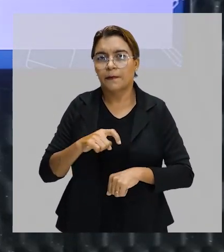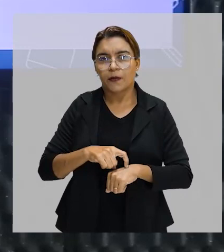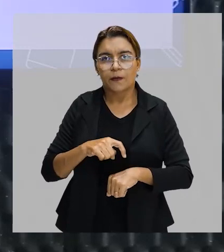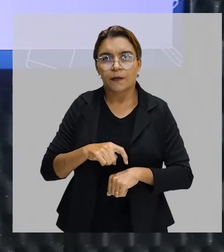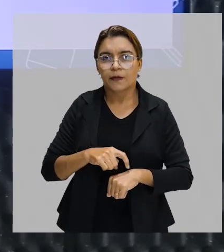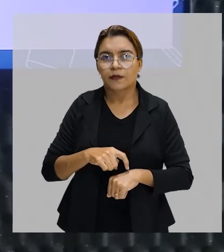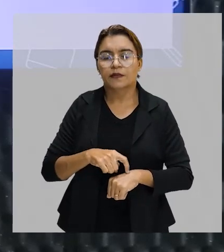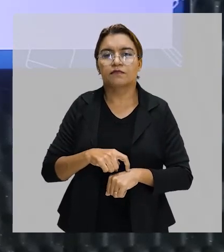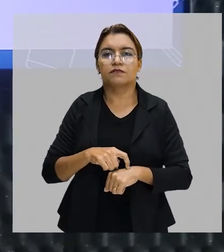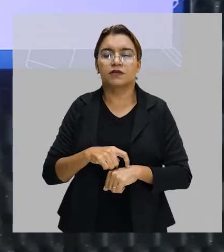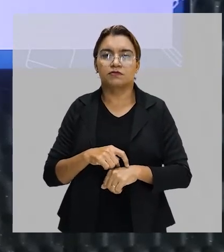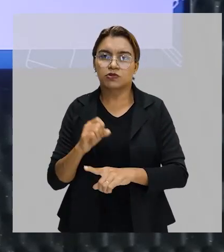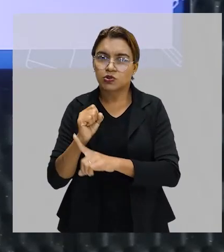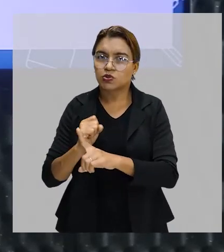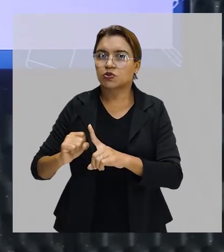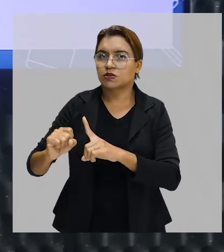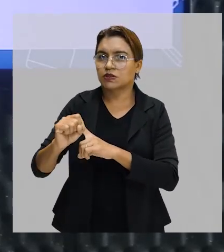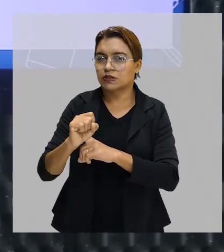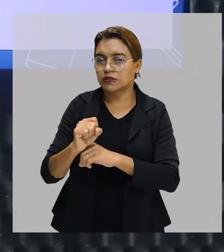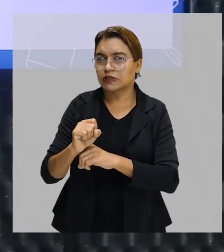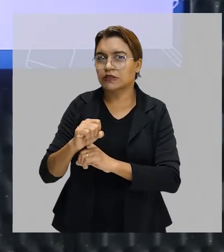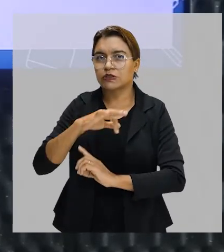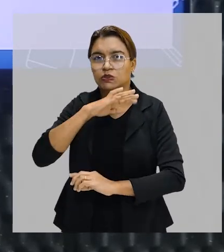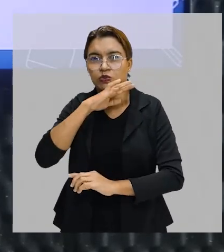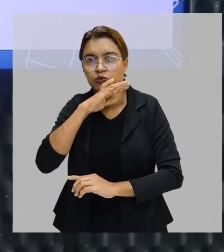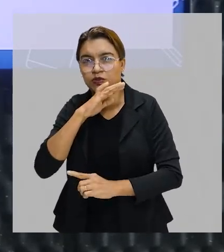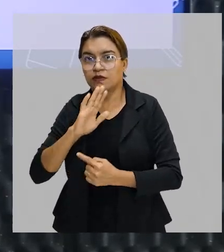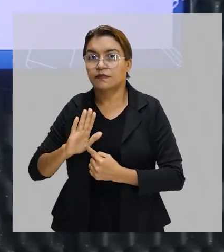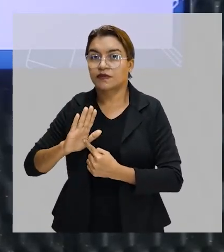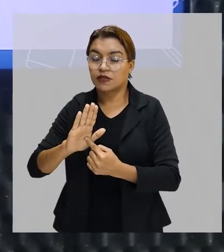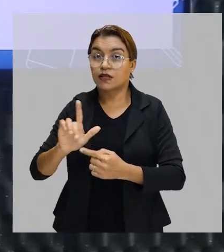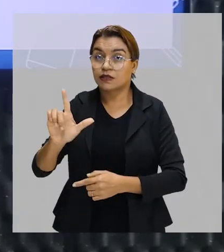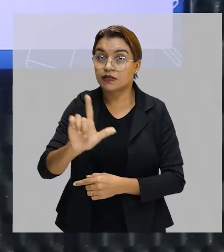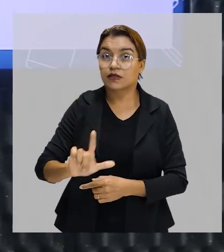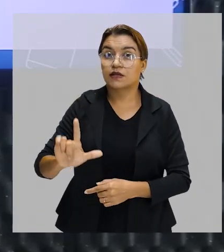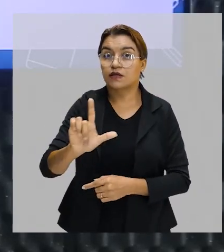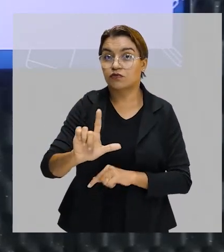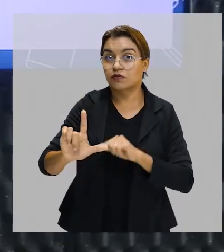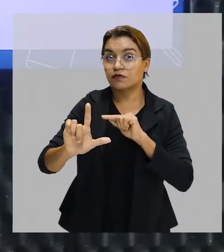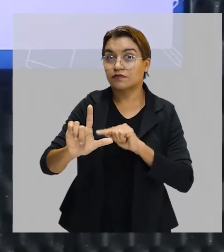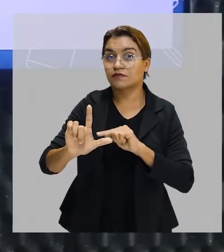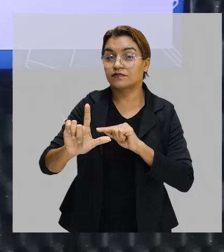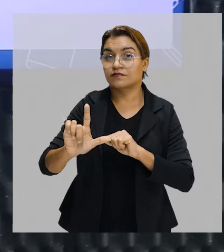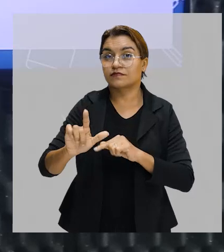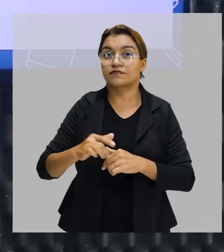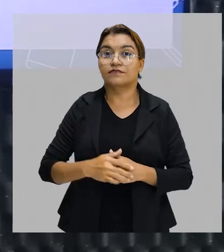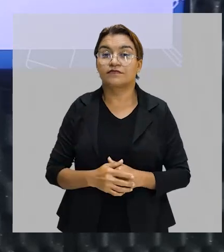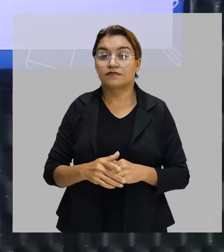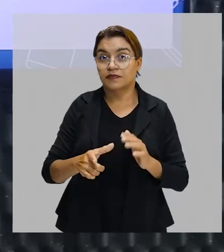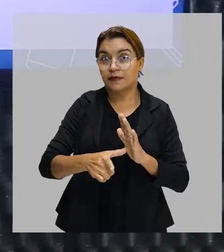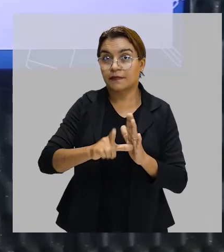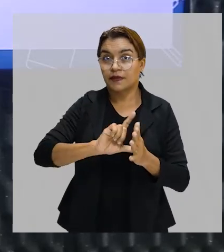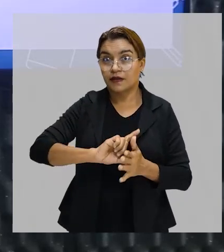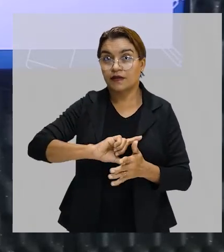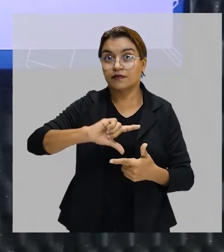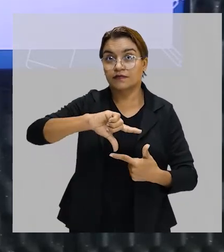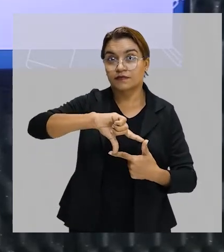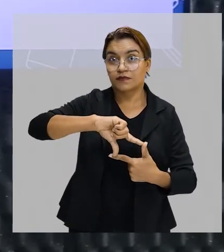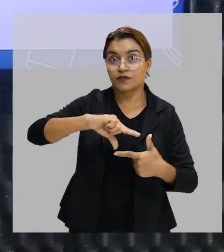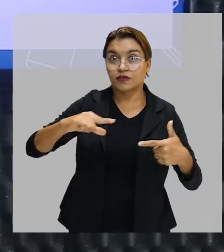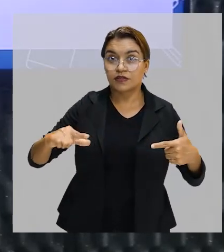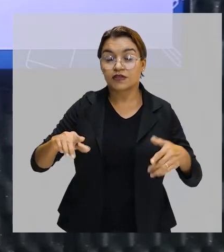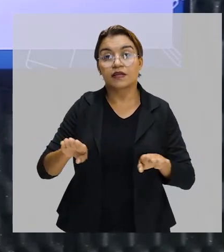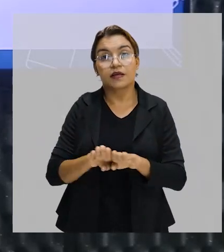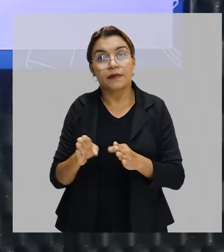momentos da sociedade, momentos ruins, foram apresentados na literatura. E essa literatura é a literatura pré e